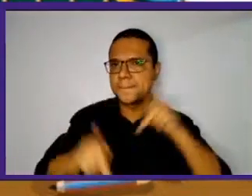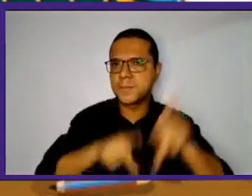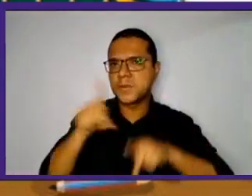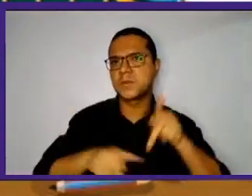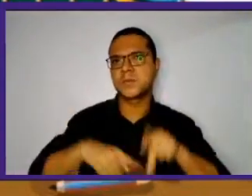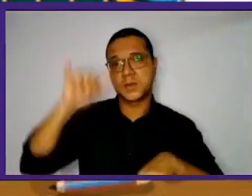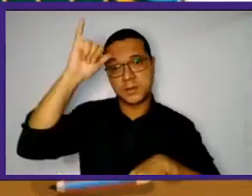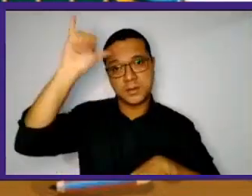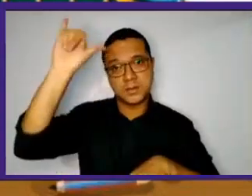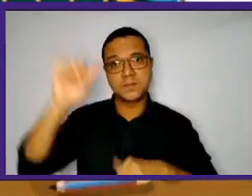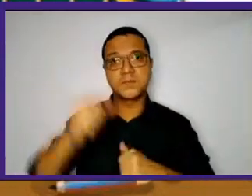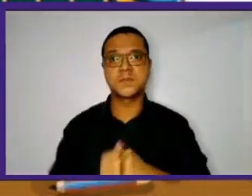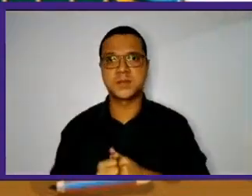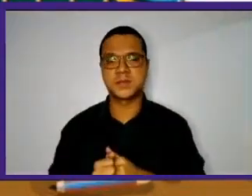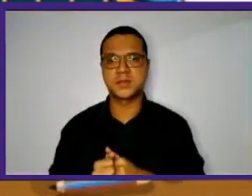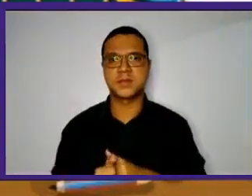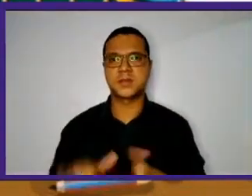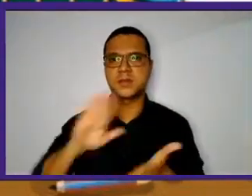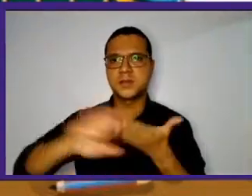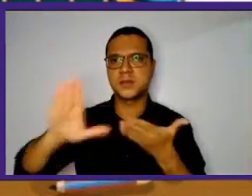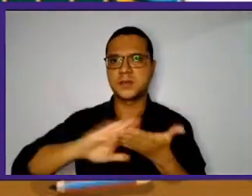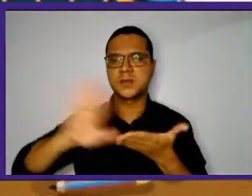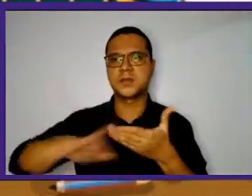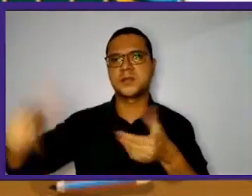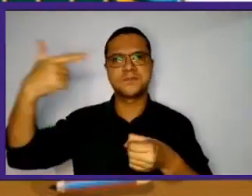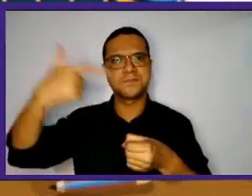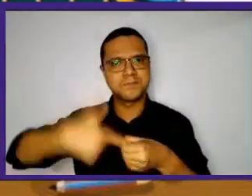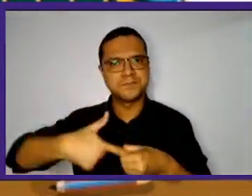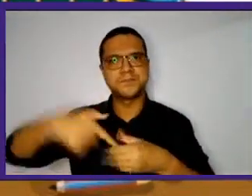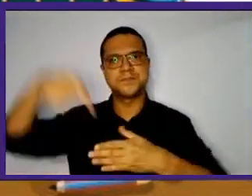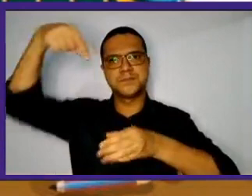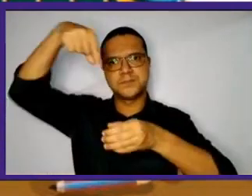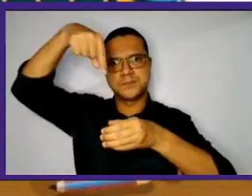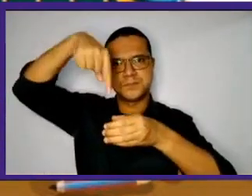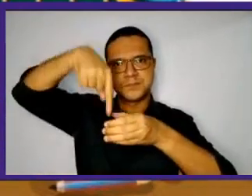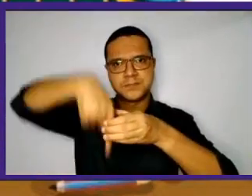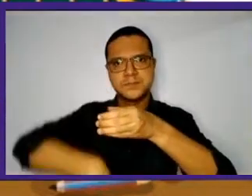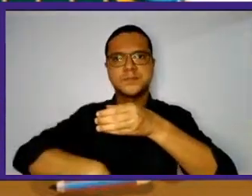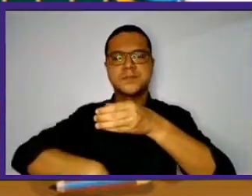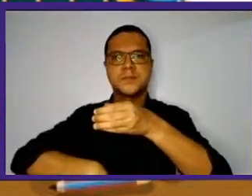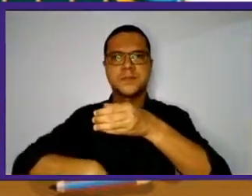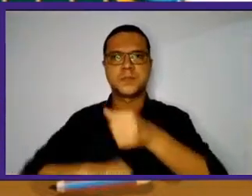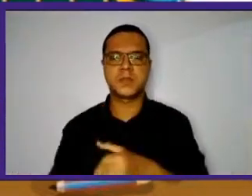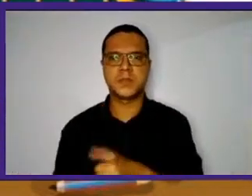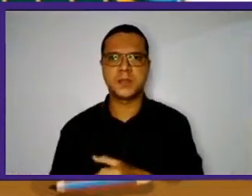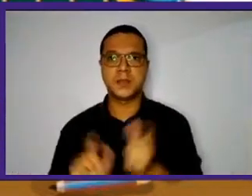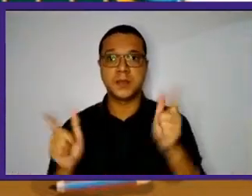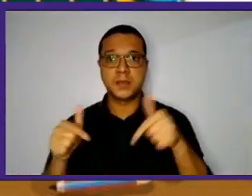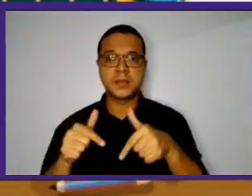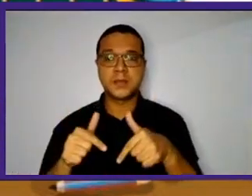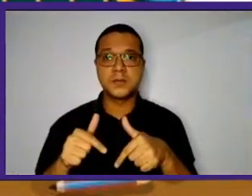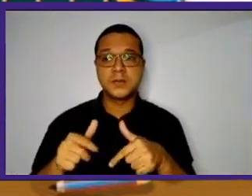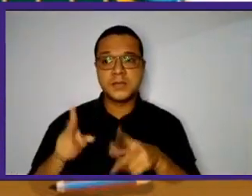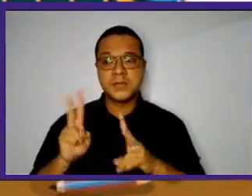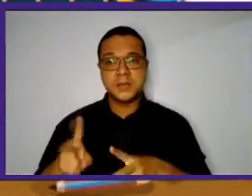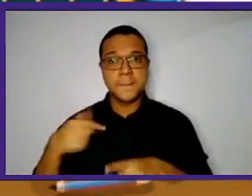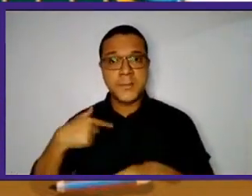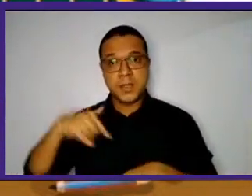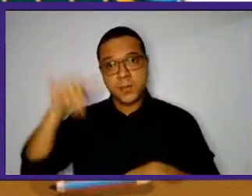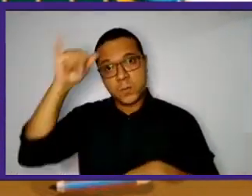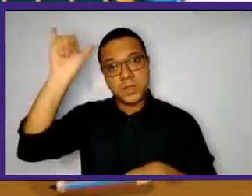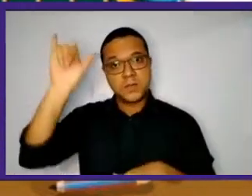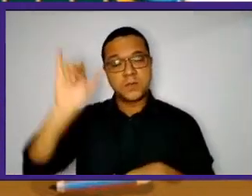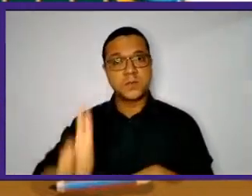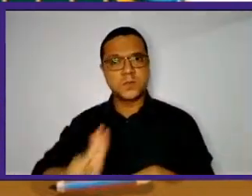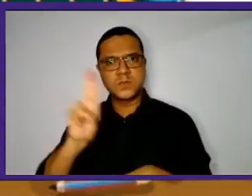combustíveis fósseis. Ou seja, toda vez que eu evito usar o meio de transporte, ah, mas aí eu